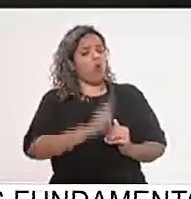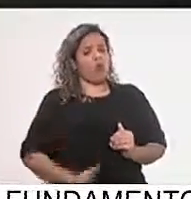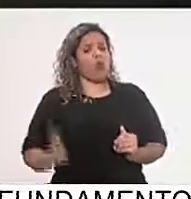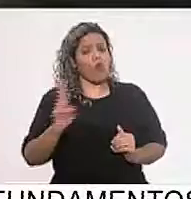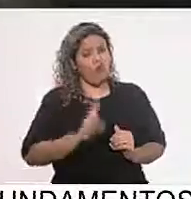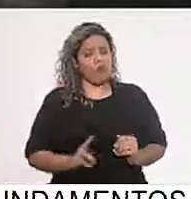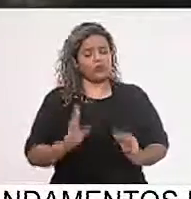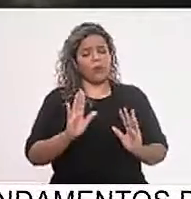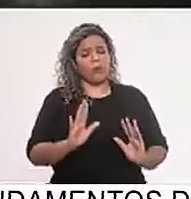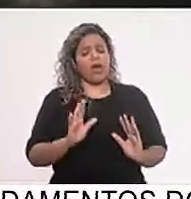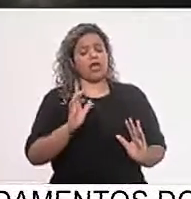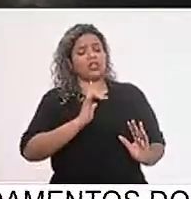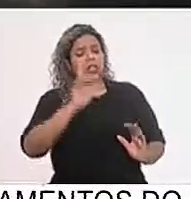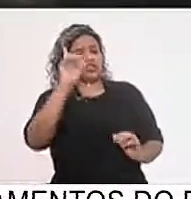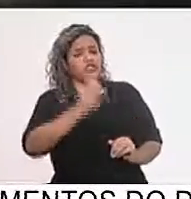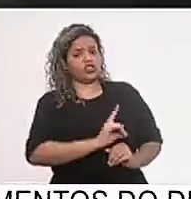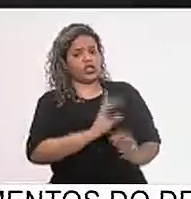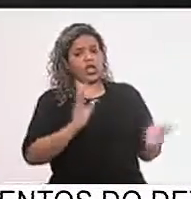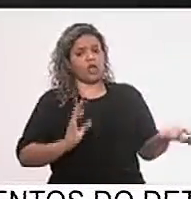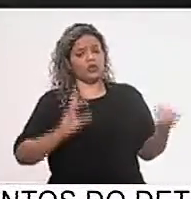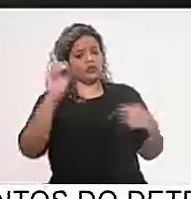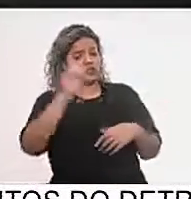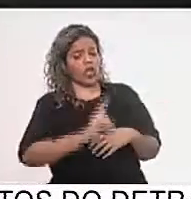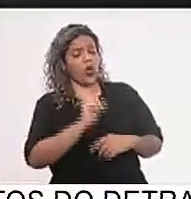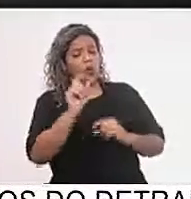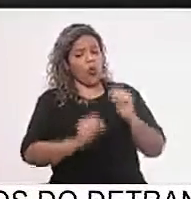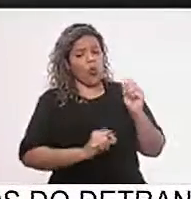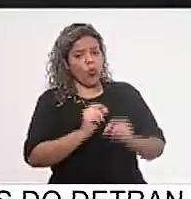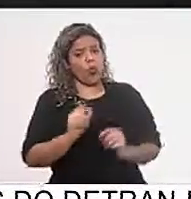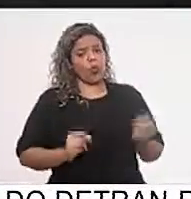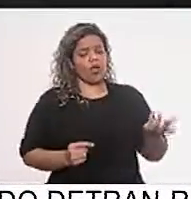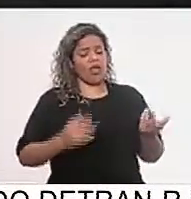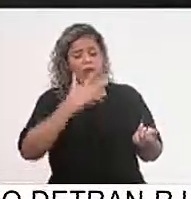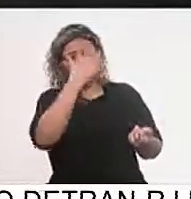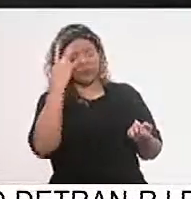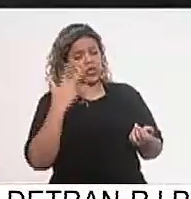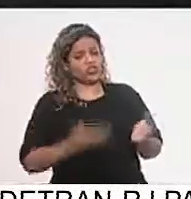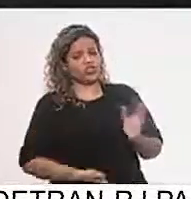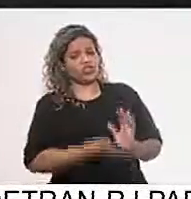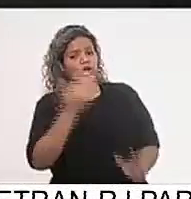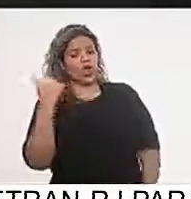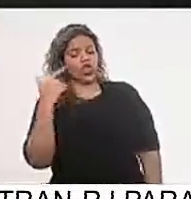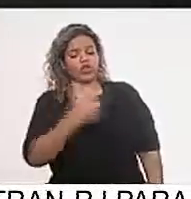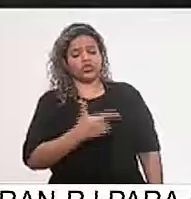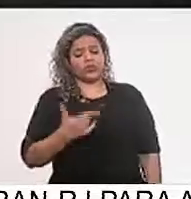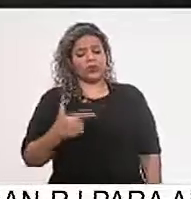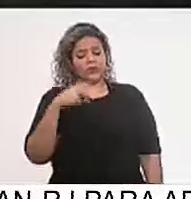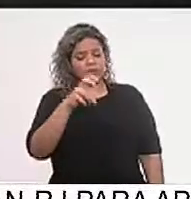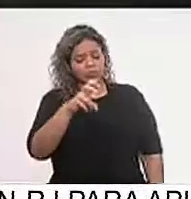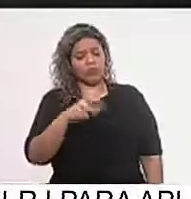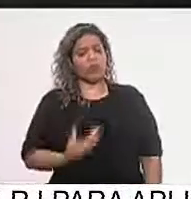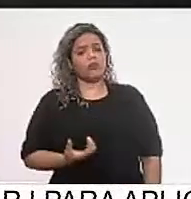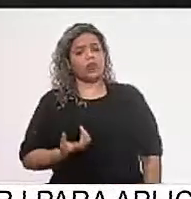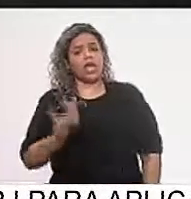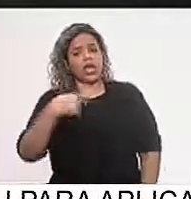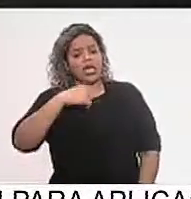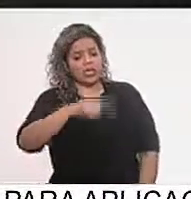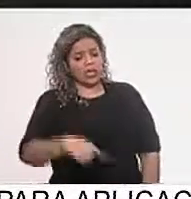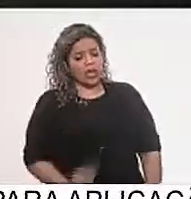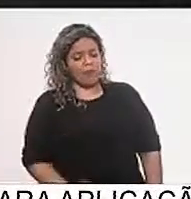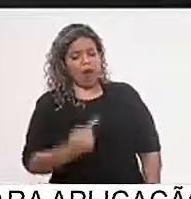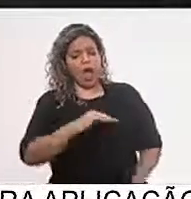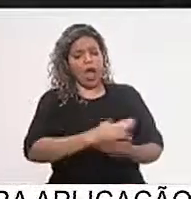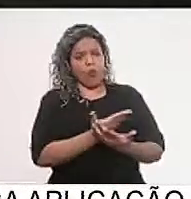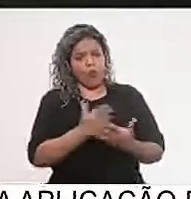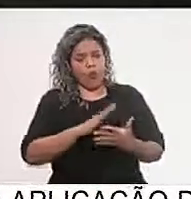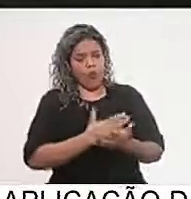arma, mas temos que ter o direito. Direito esse que foi referendado no plebiscito de 2005 e que depois, com